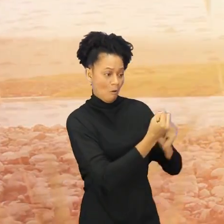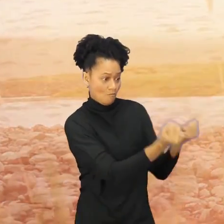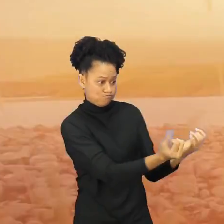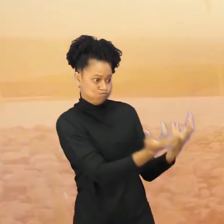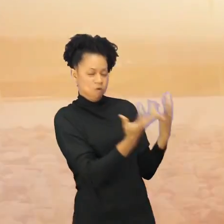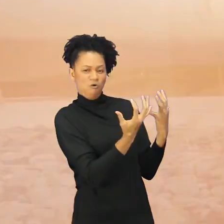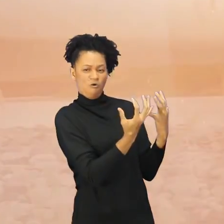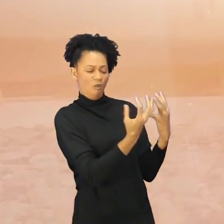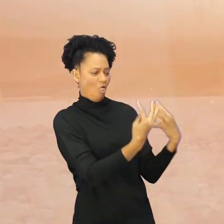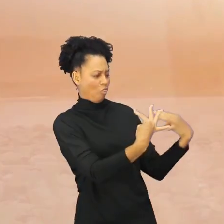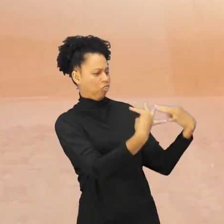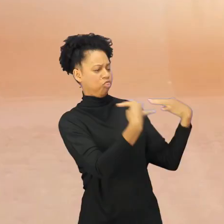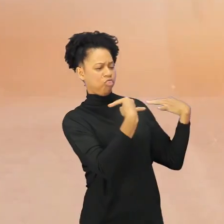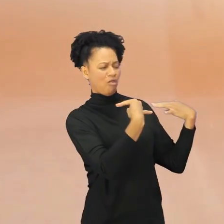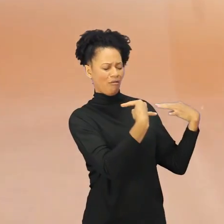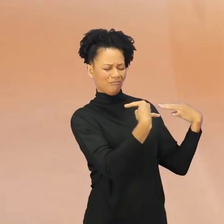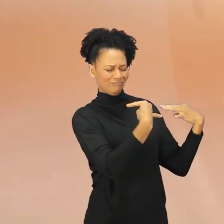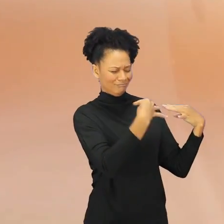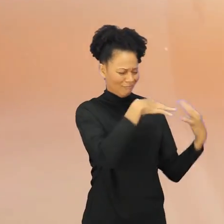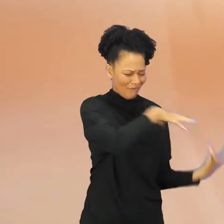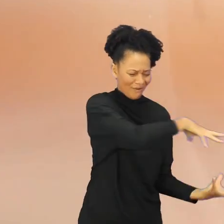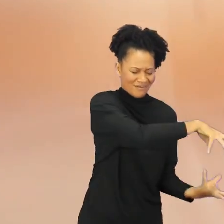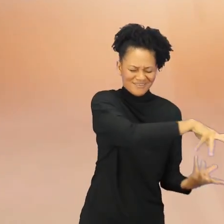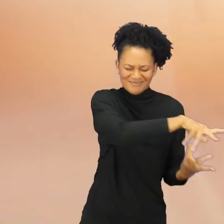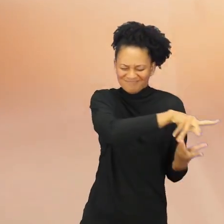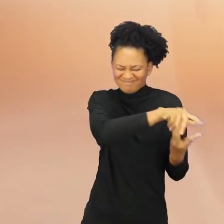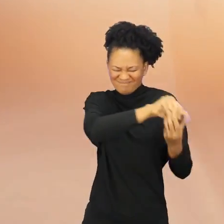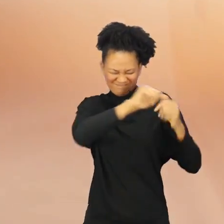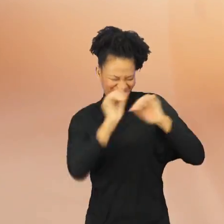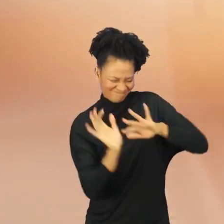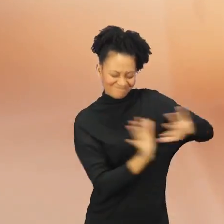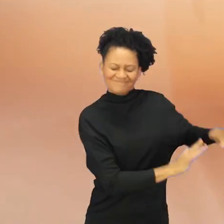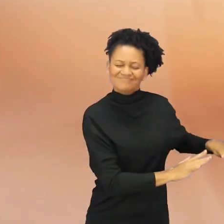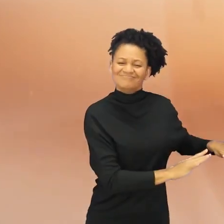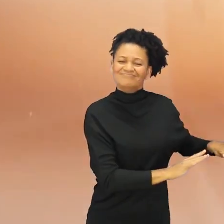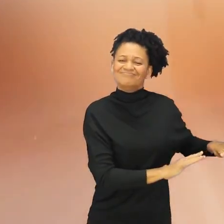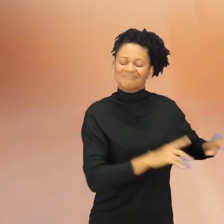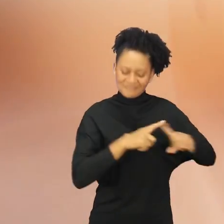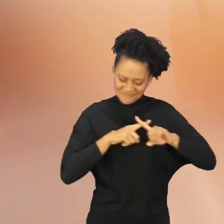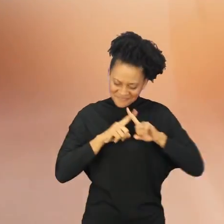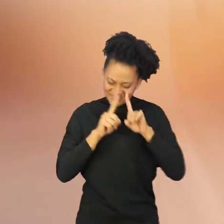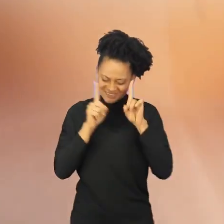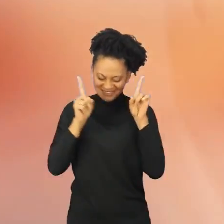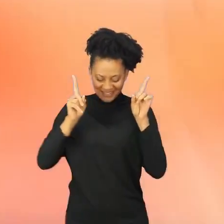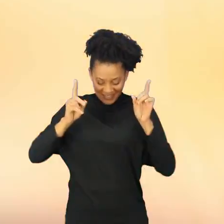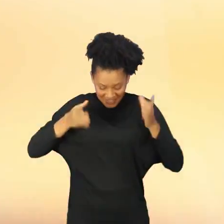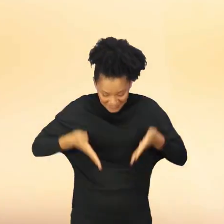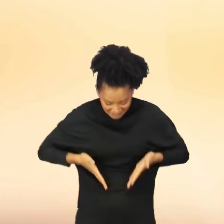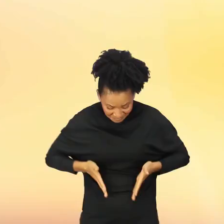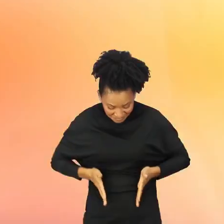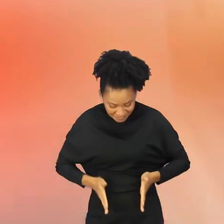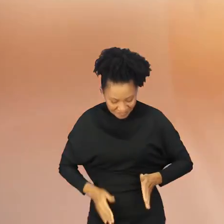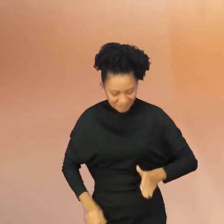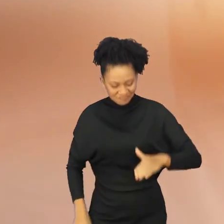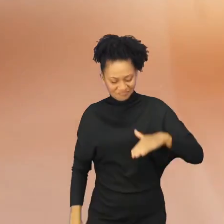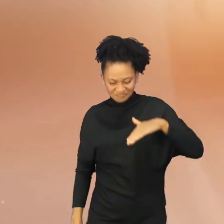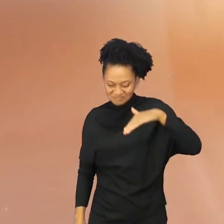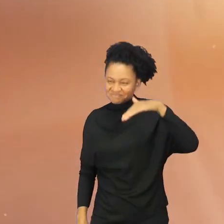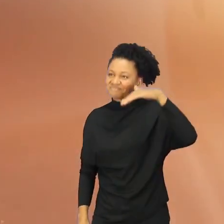deste mundo Mas eu nasci pra Tua adoração Sim,